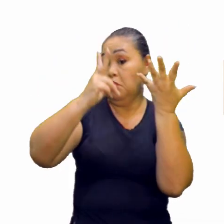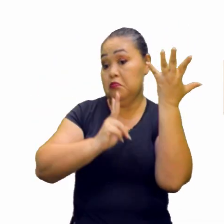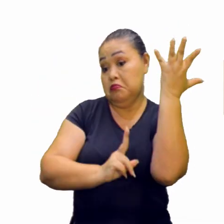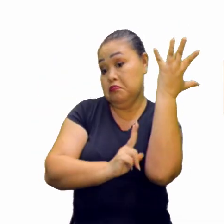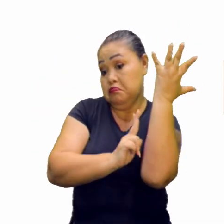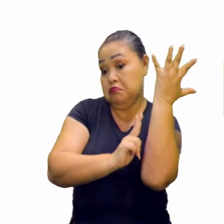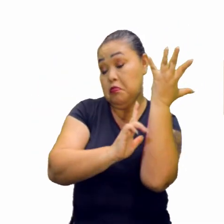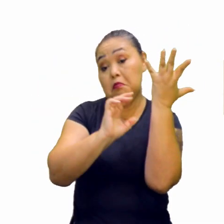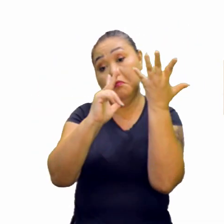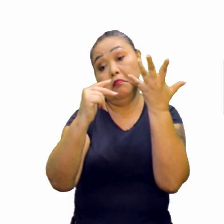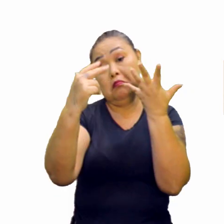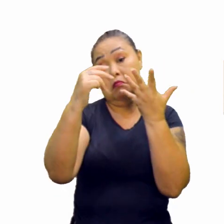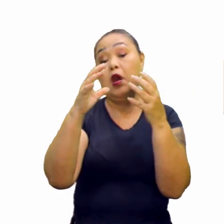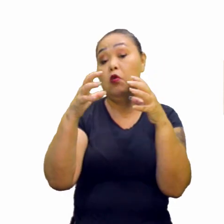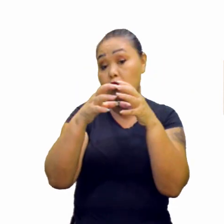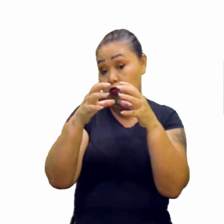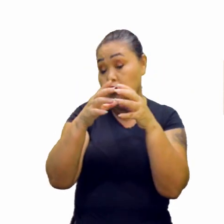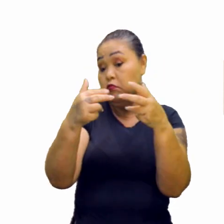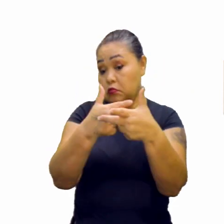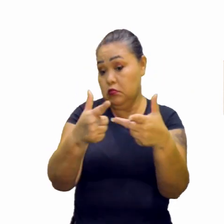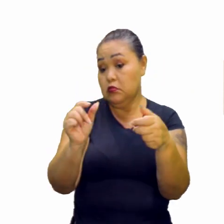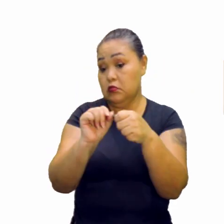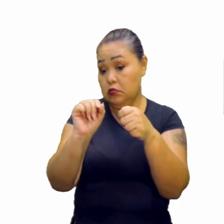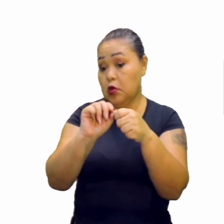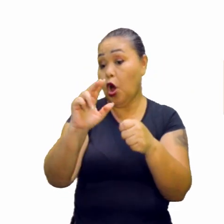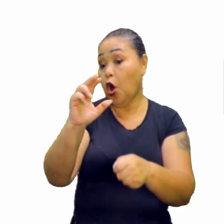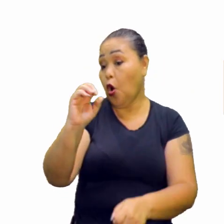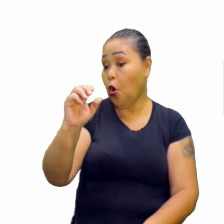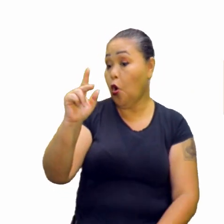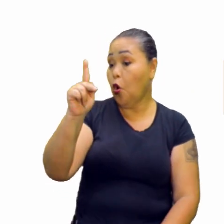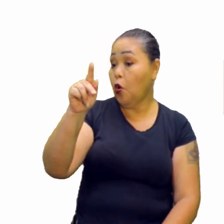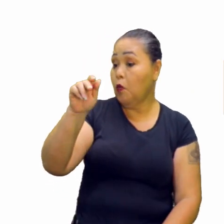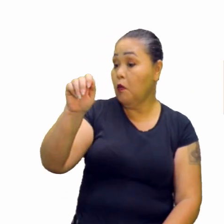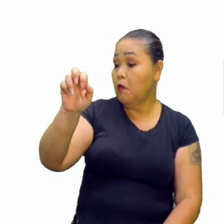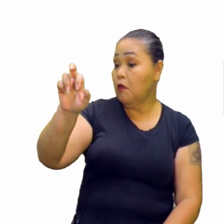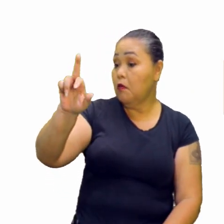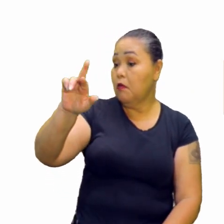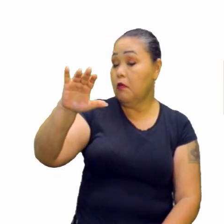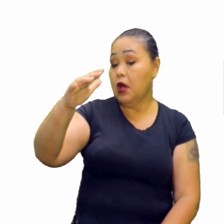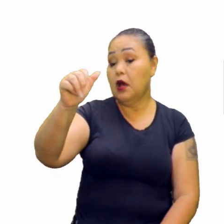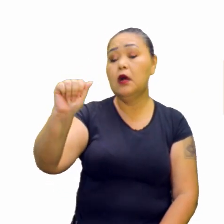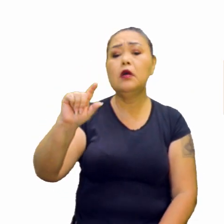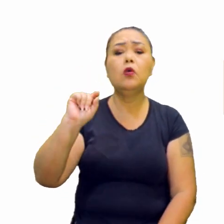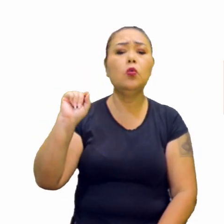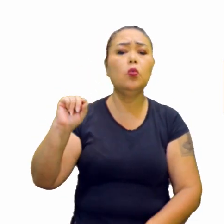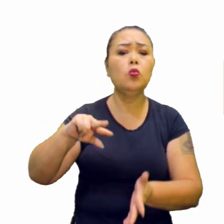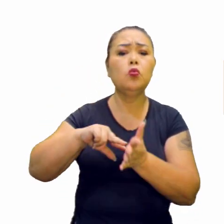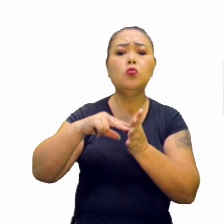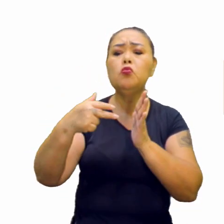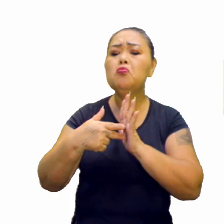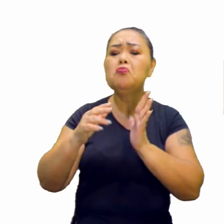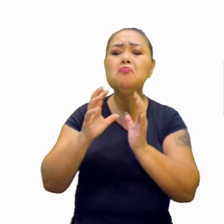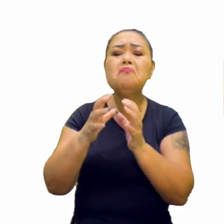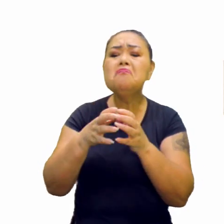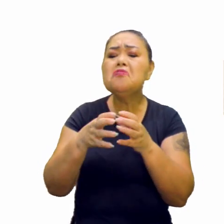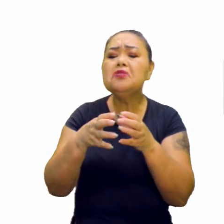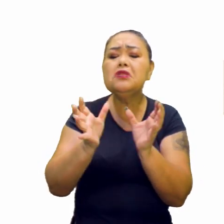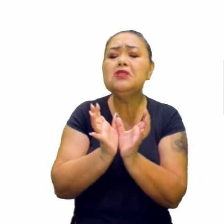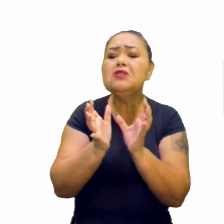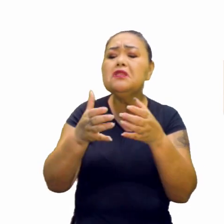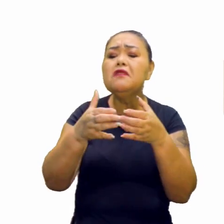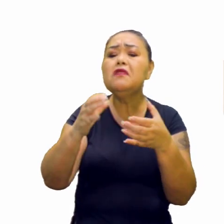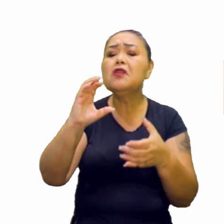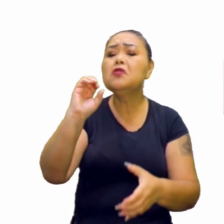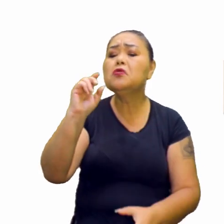operações? Sim. Professor, oi. O que significa esse conjunto de operações na